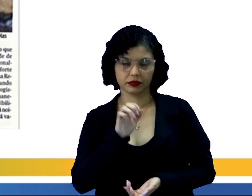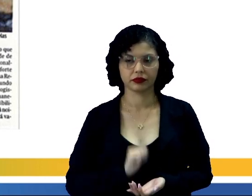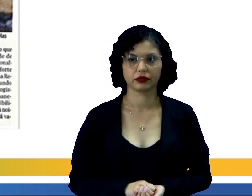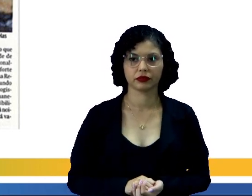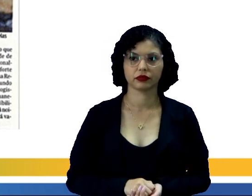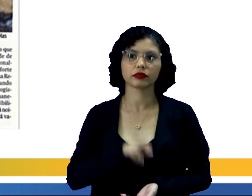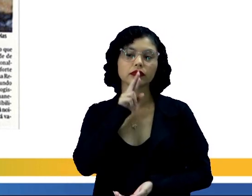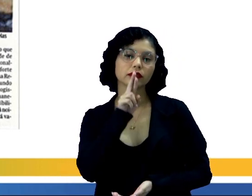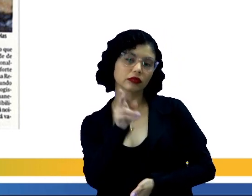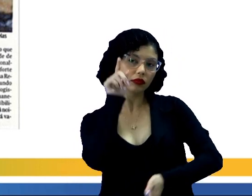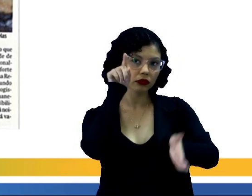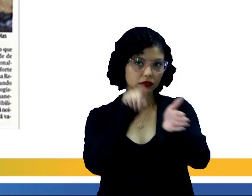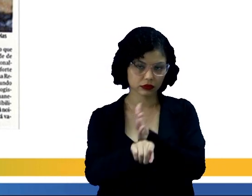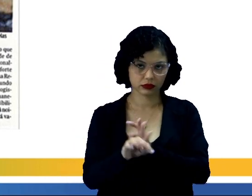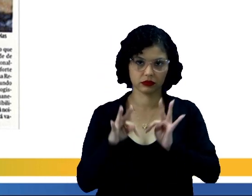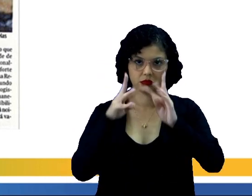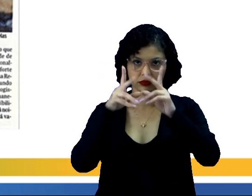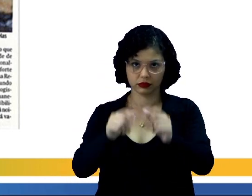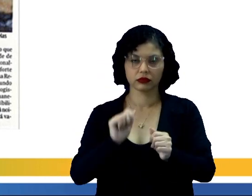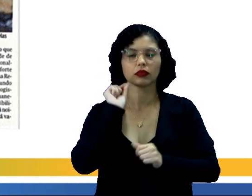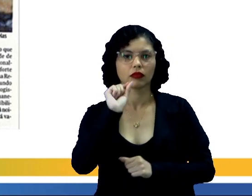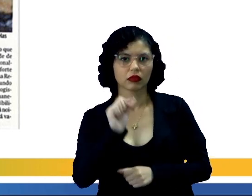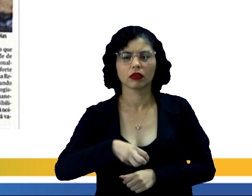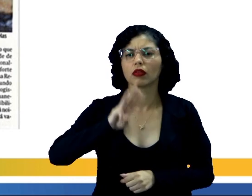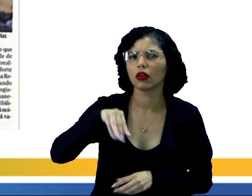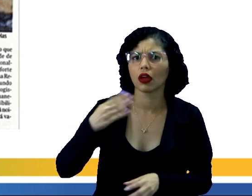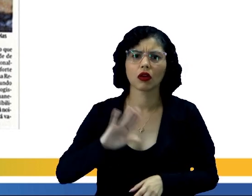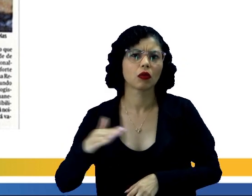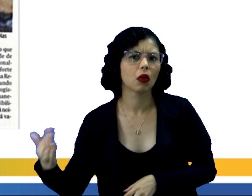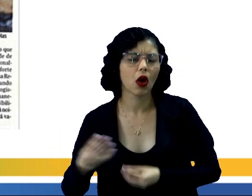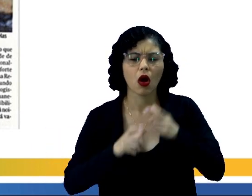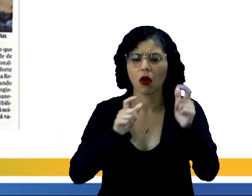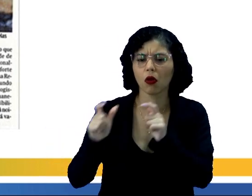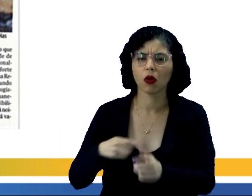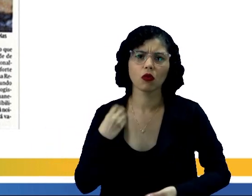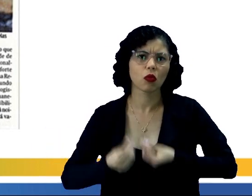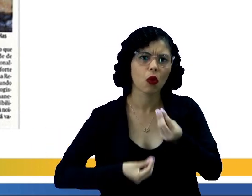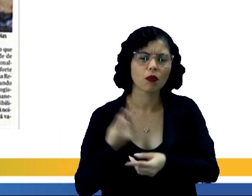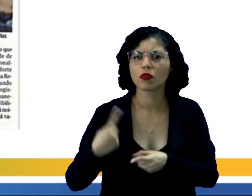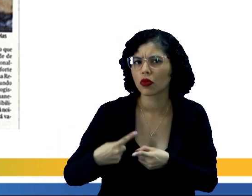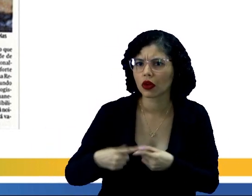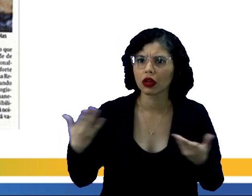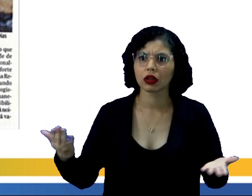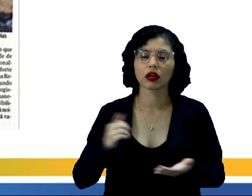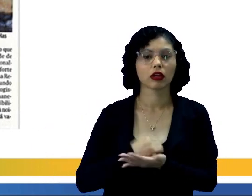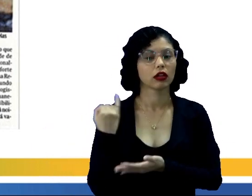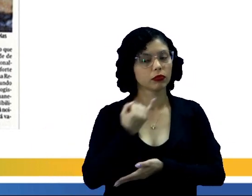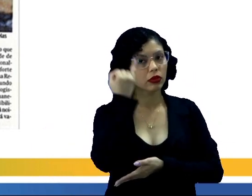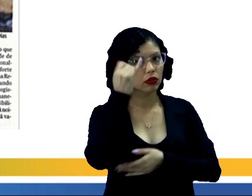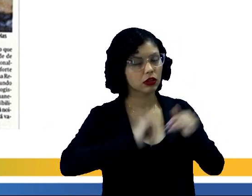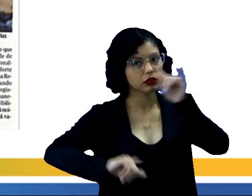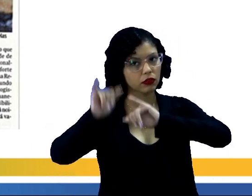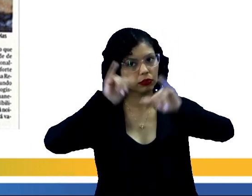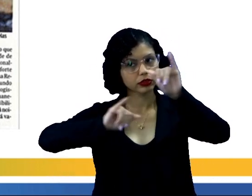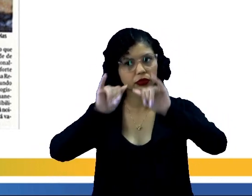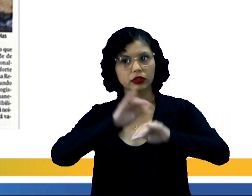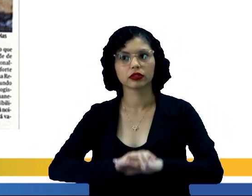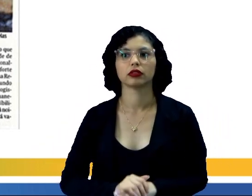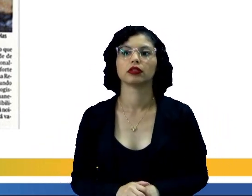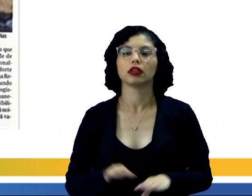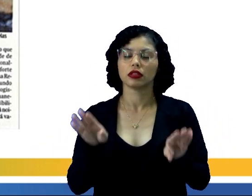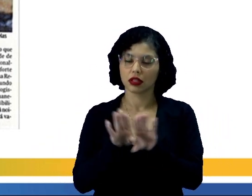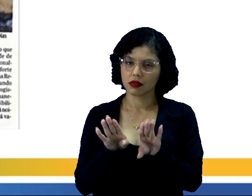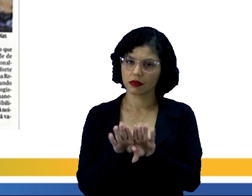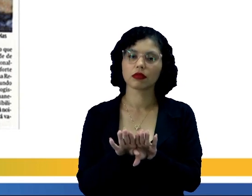né, que responde às perguntas o que, quem, quando, onde, como e porquê, que são as principais informações,